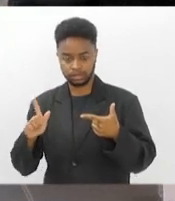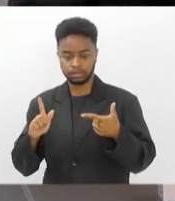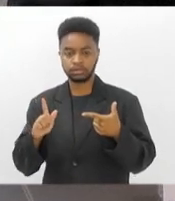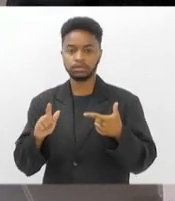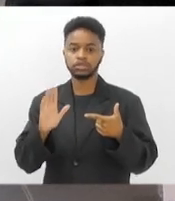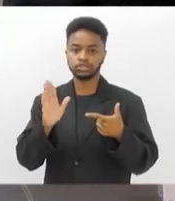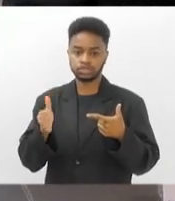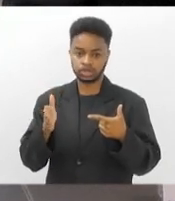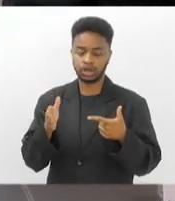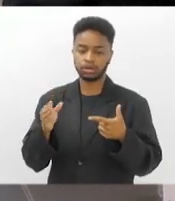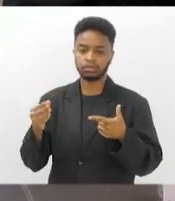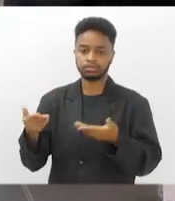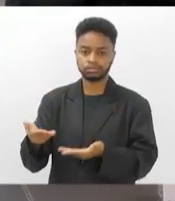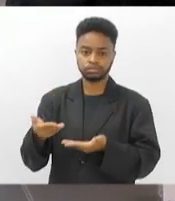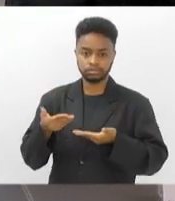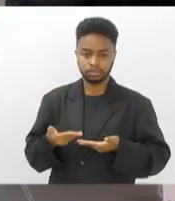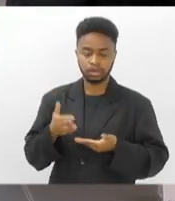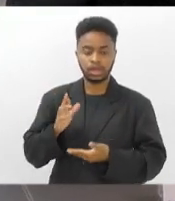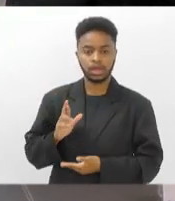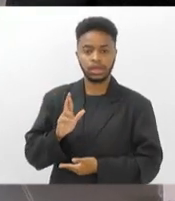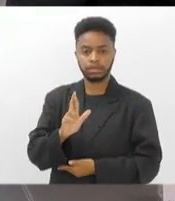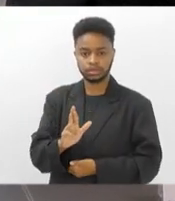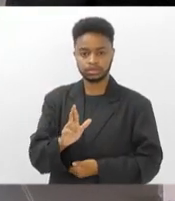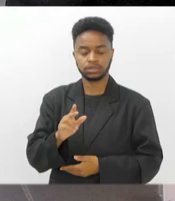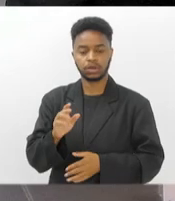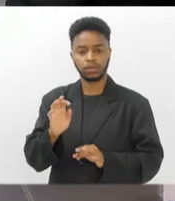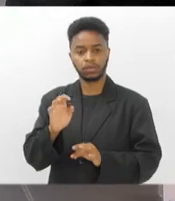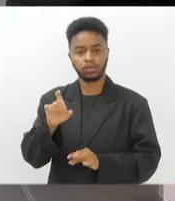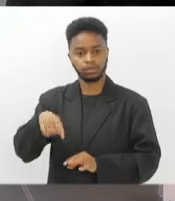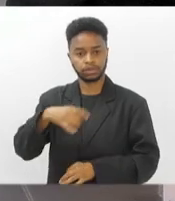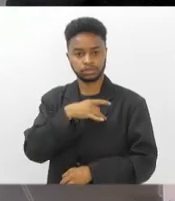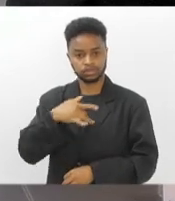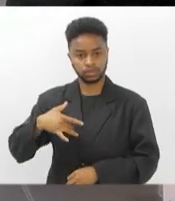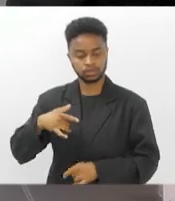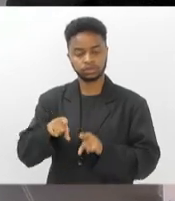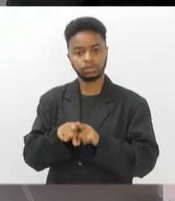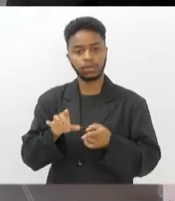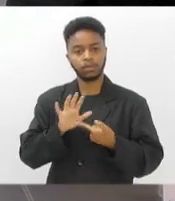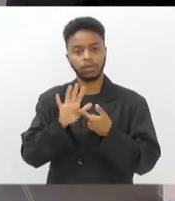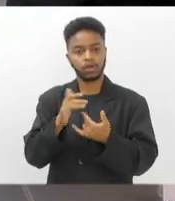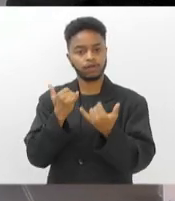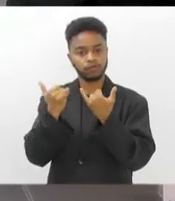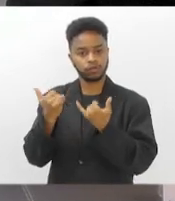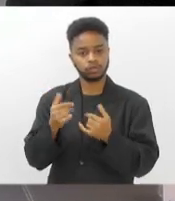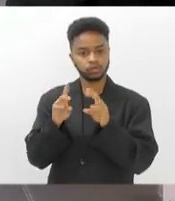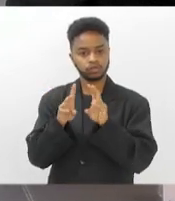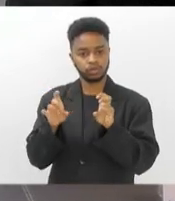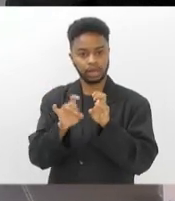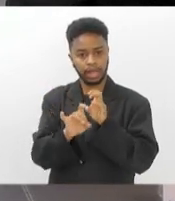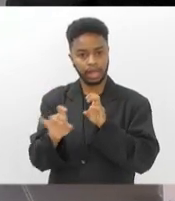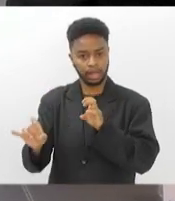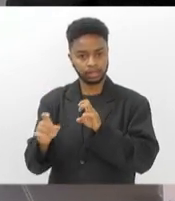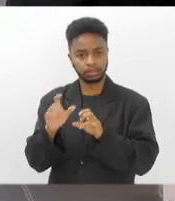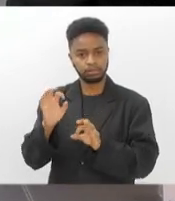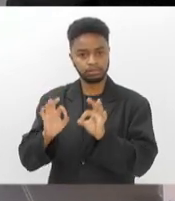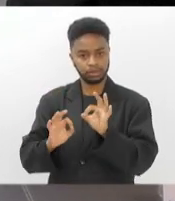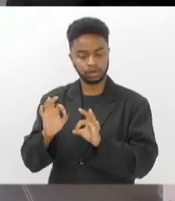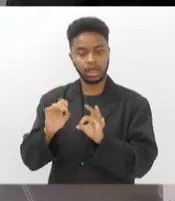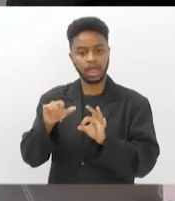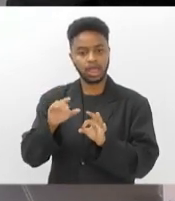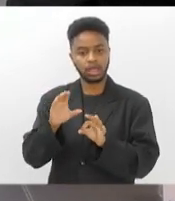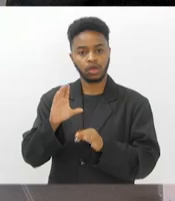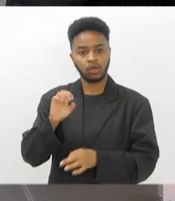mesa para já representar os planos e já trazendo as informações referente aos planos que representa que é a Confederação